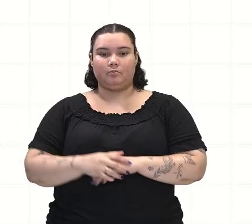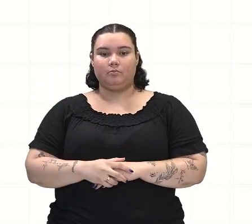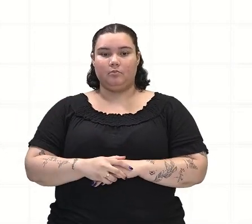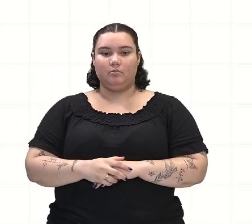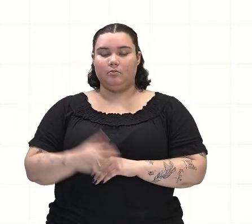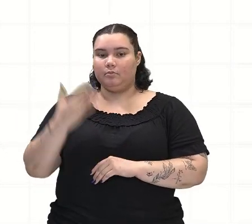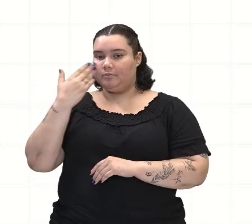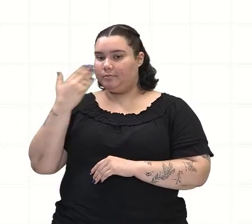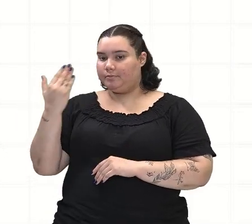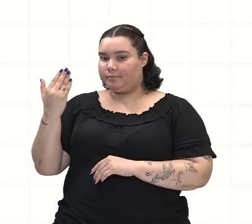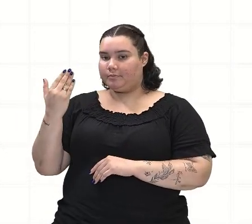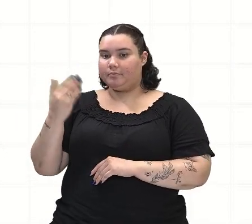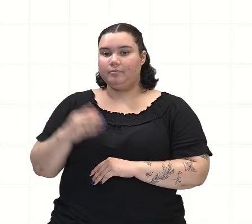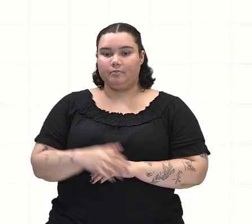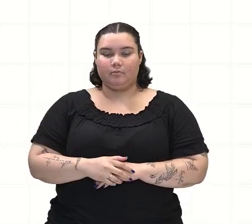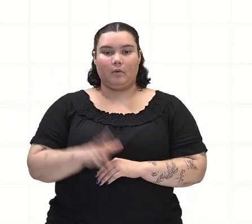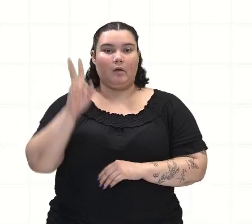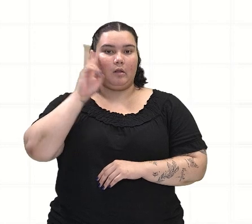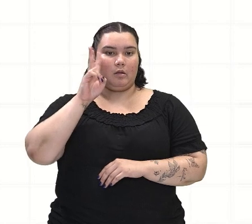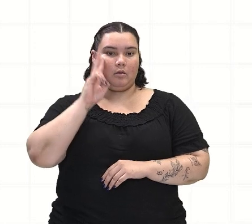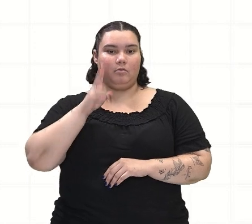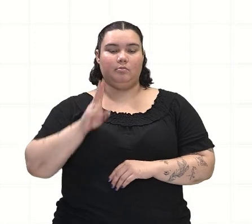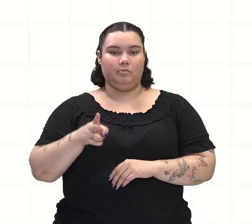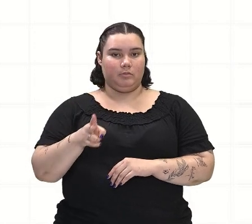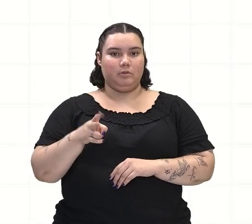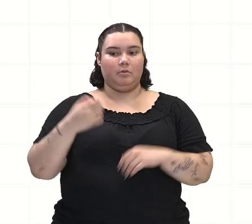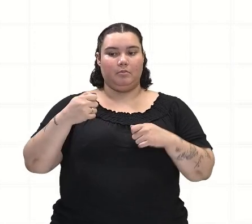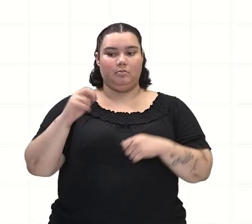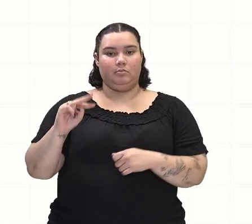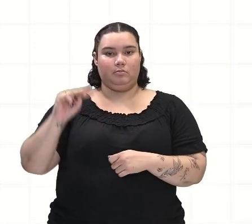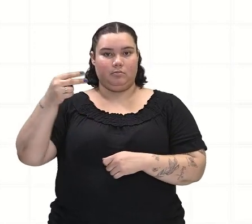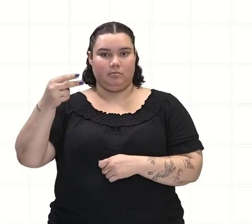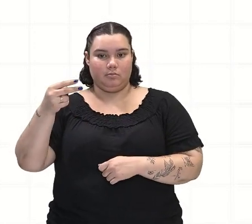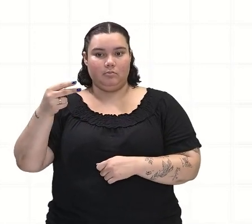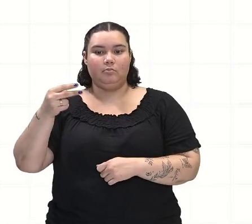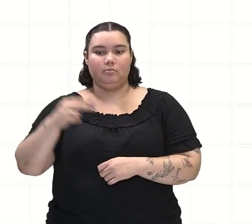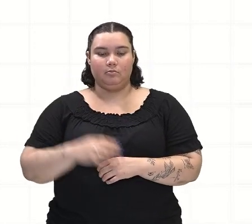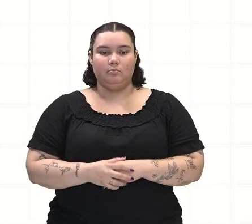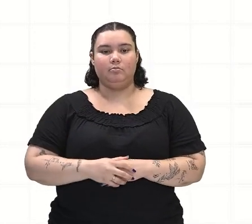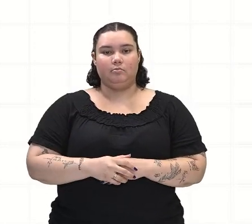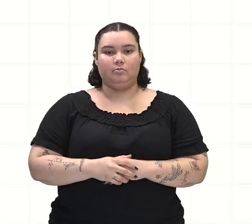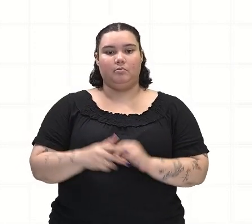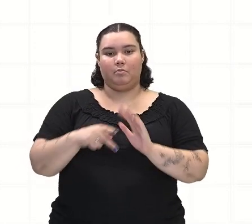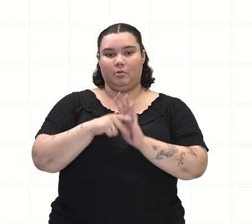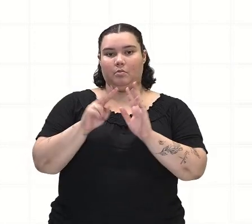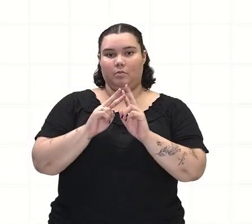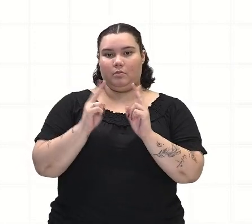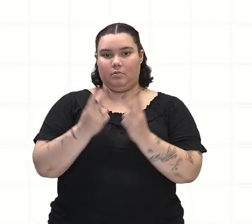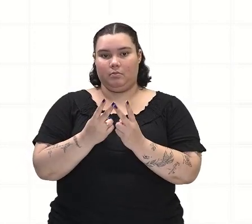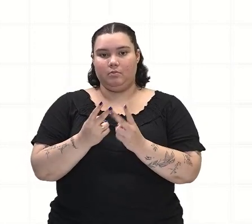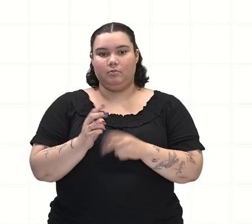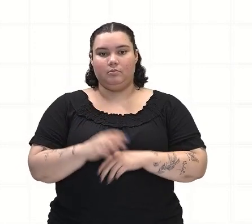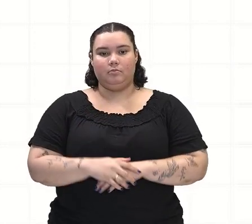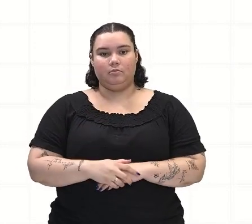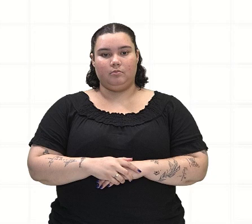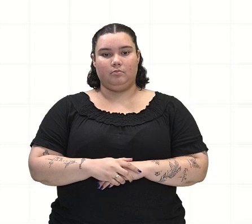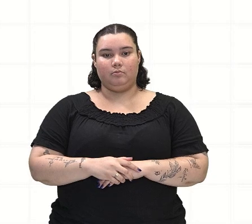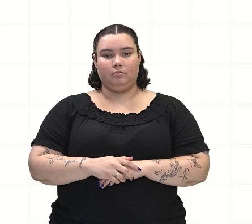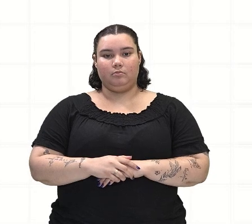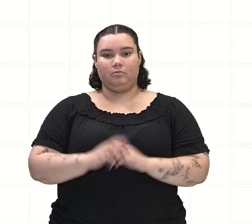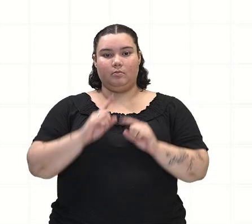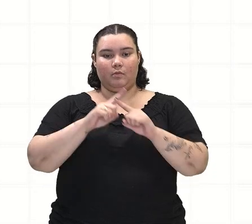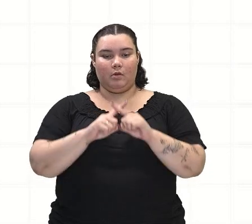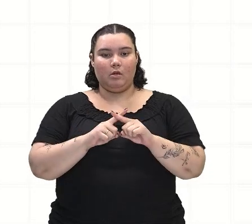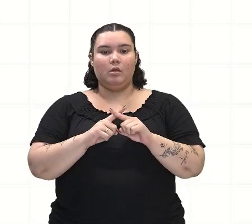a gente tem que sempre lembrar que devemos elevar ao quadrado, né? É da própria fórmula do volume. E multiplicar